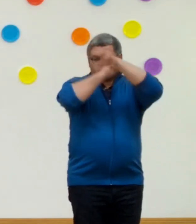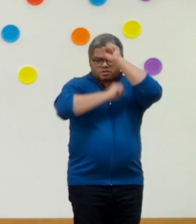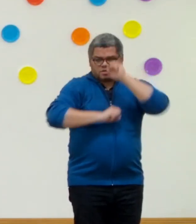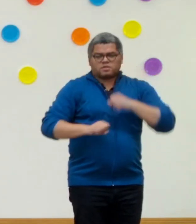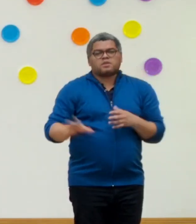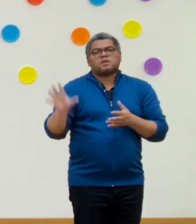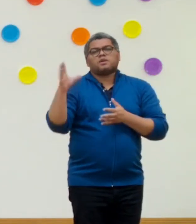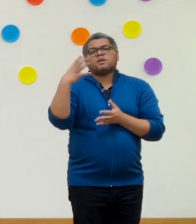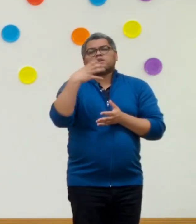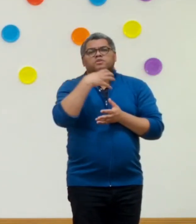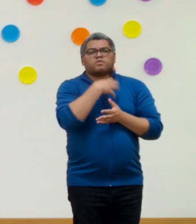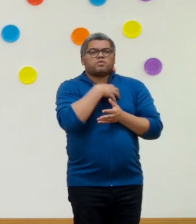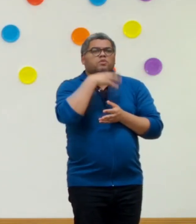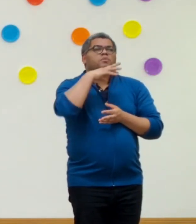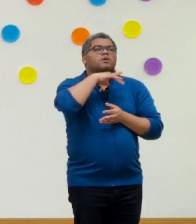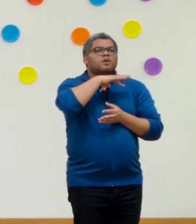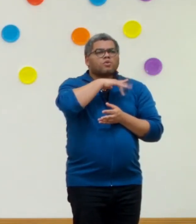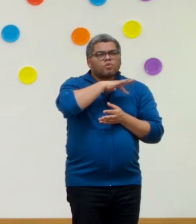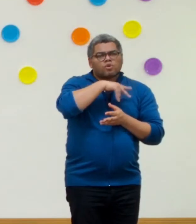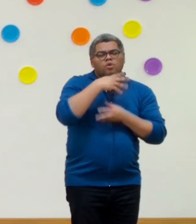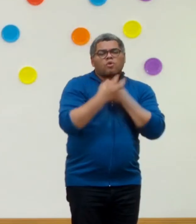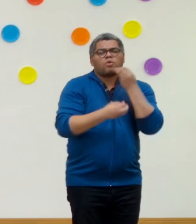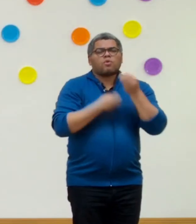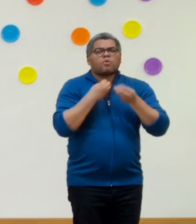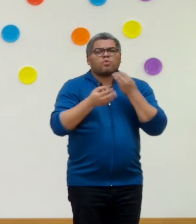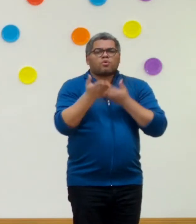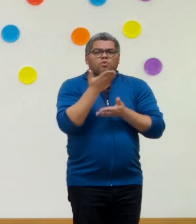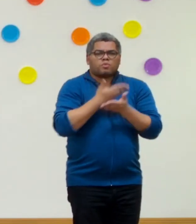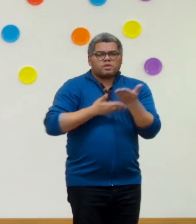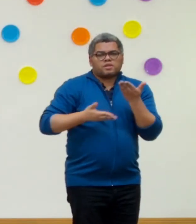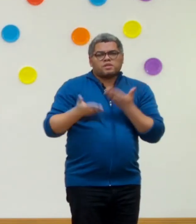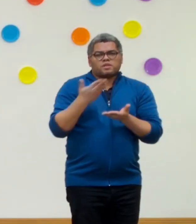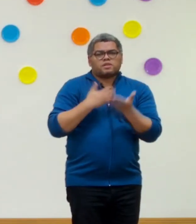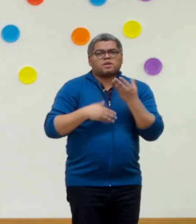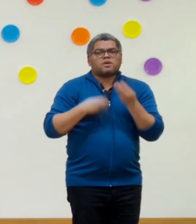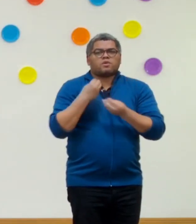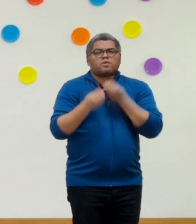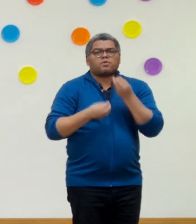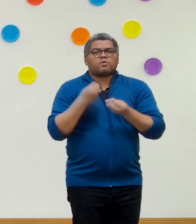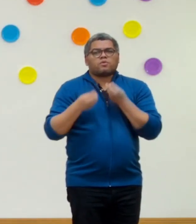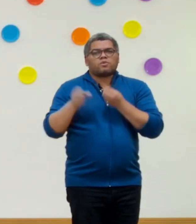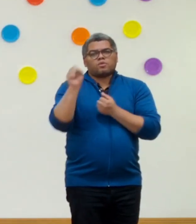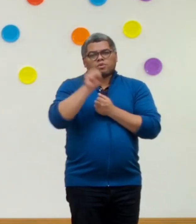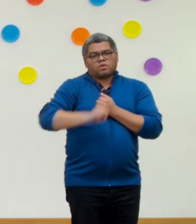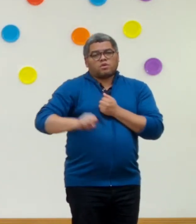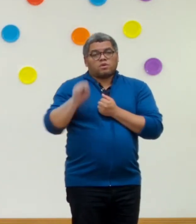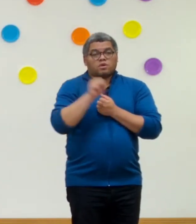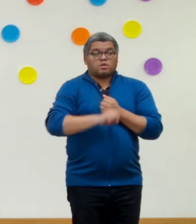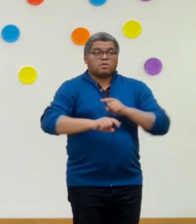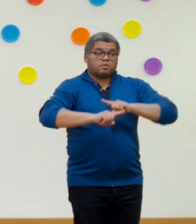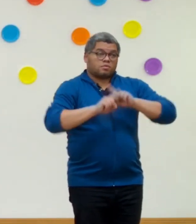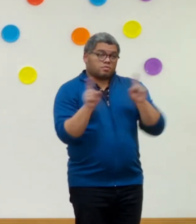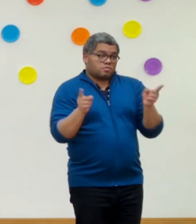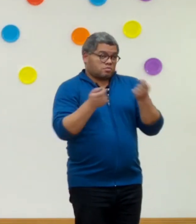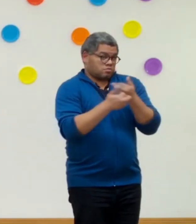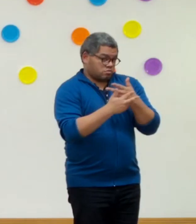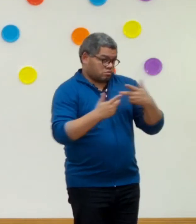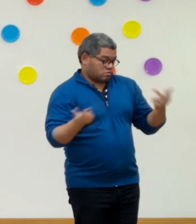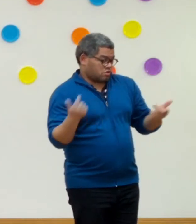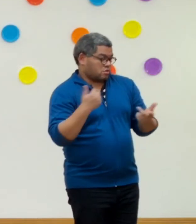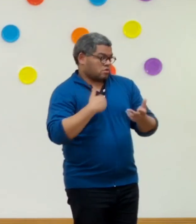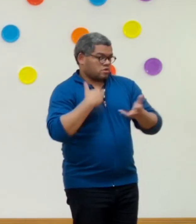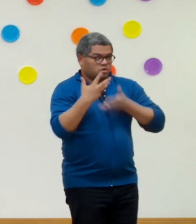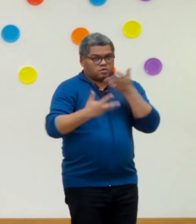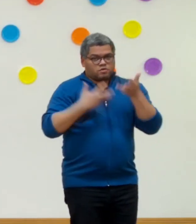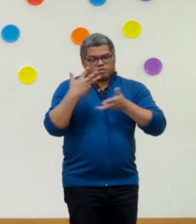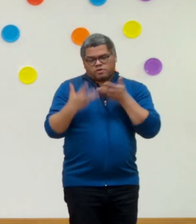de forma ruim, como lidar com isso como sendo solteiro. Isso eu vou deixar para amanhã. Mas algo que eu quero falar agora é o que eu não vou trabalhar hoje, o